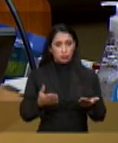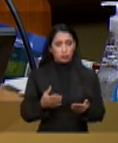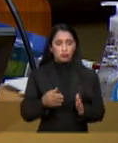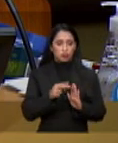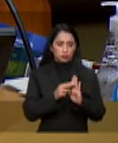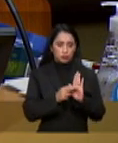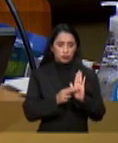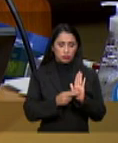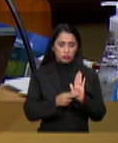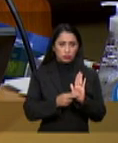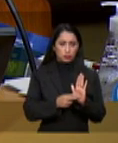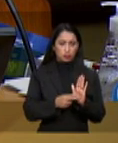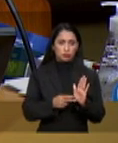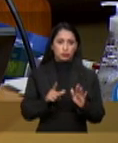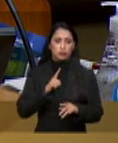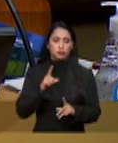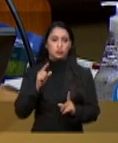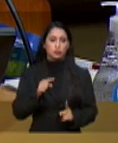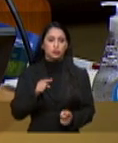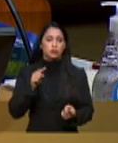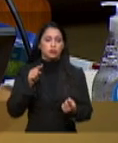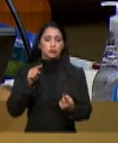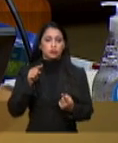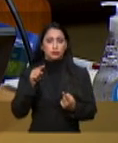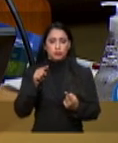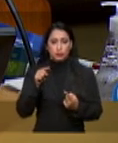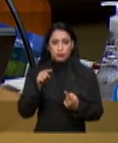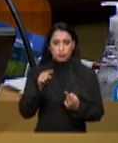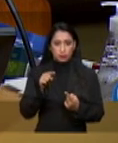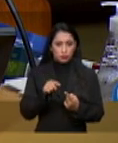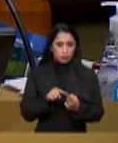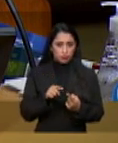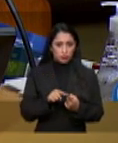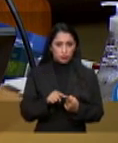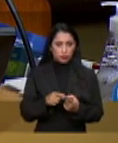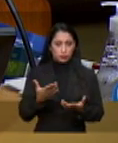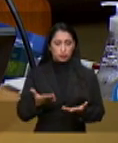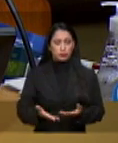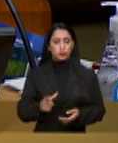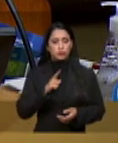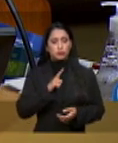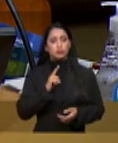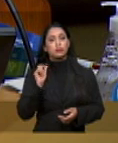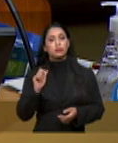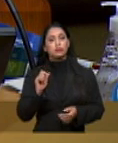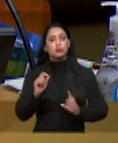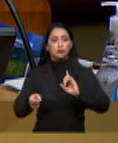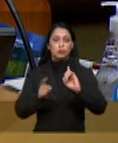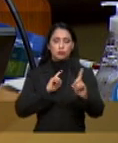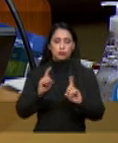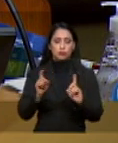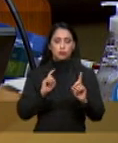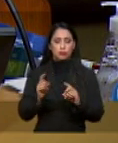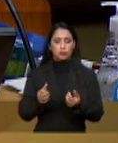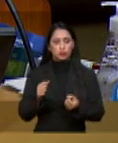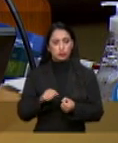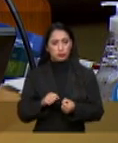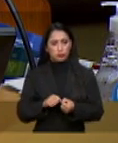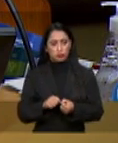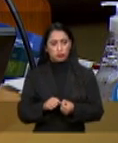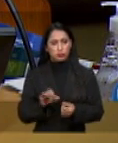questão destinava-se aos agentes fazendários, dispondo sobre procedimento administrativo,